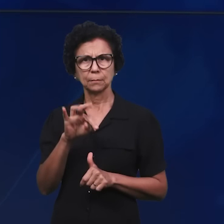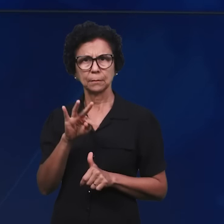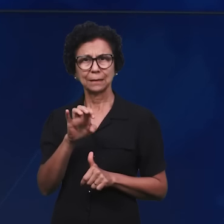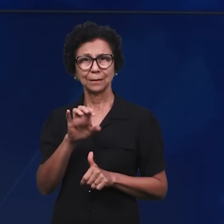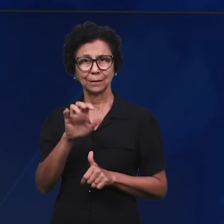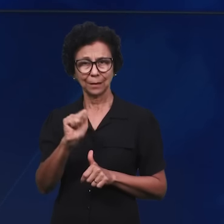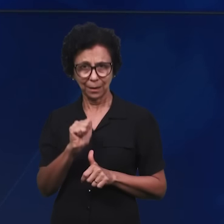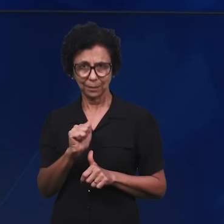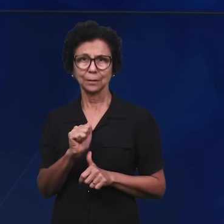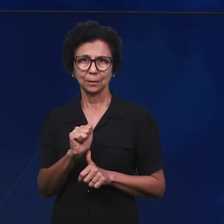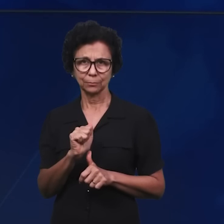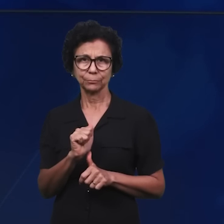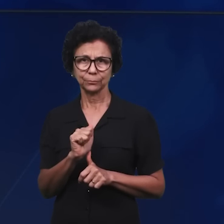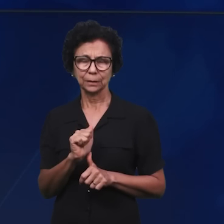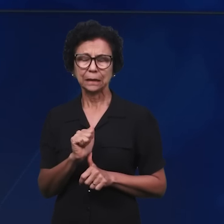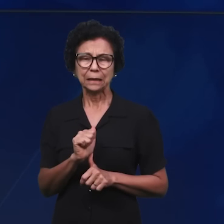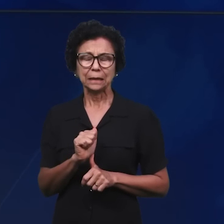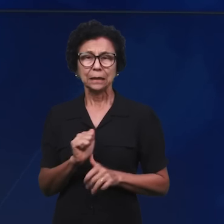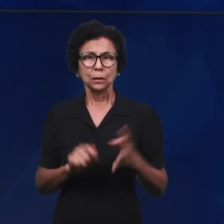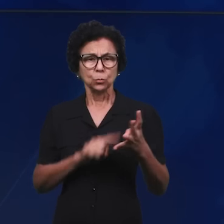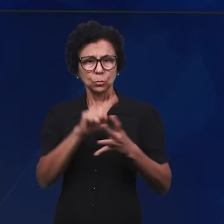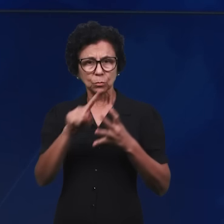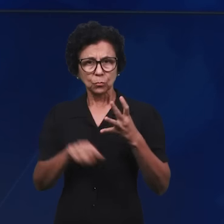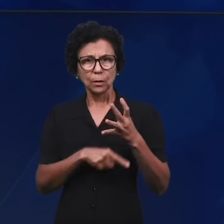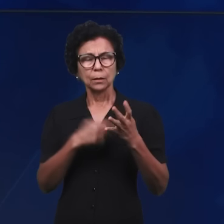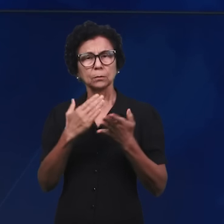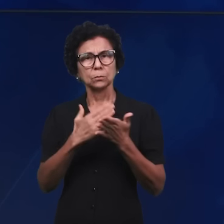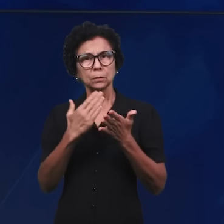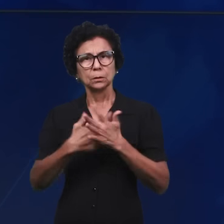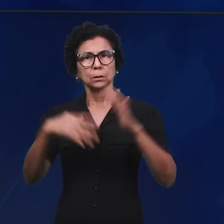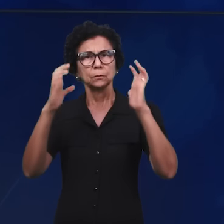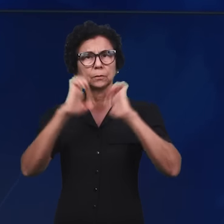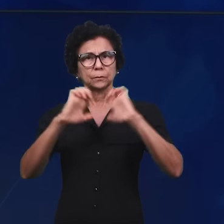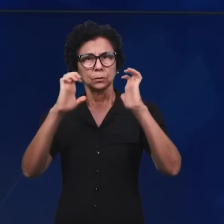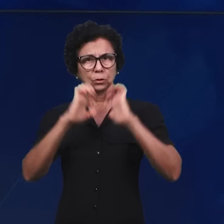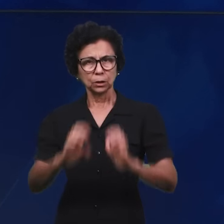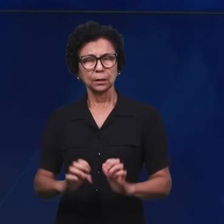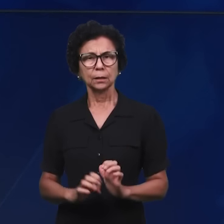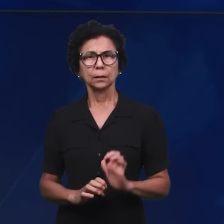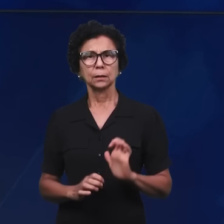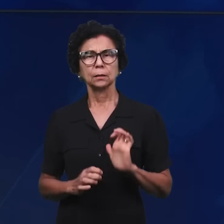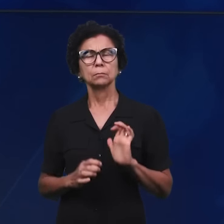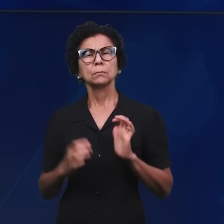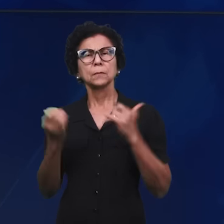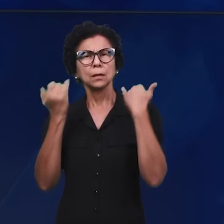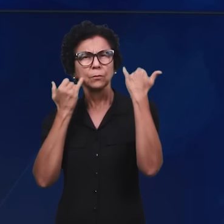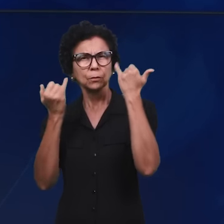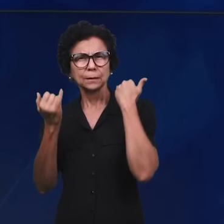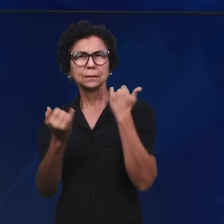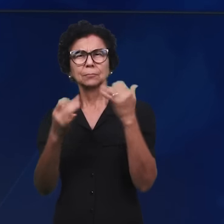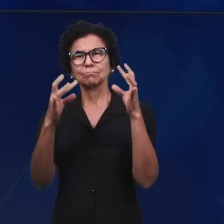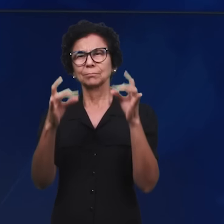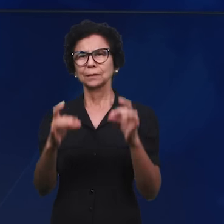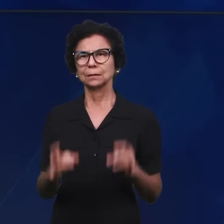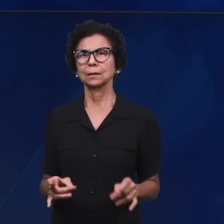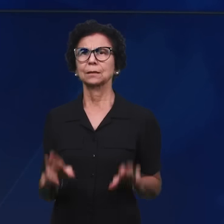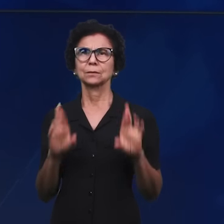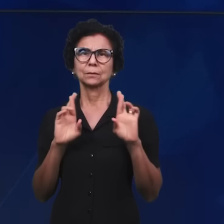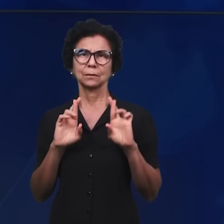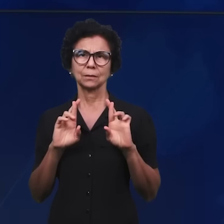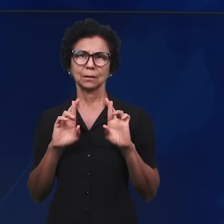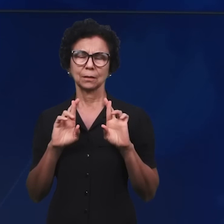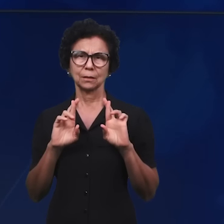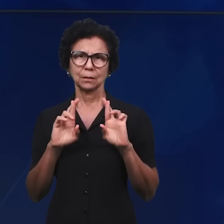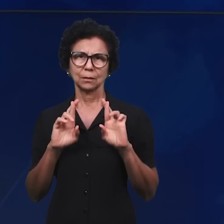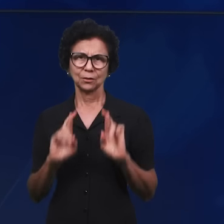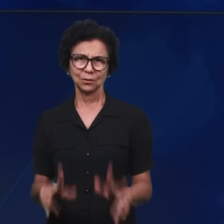trazem essa informação, essa história, com alguns detalhes diferentes. José